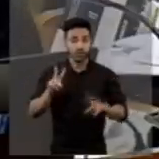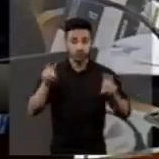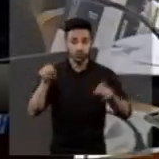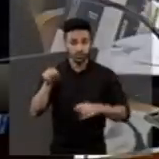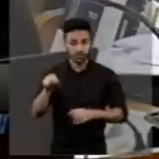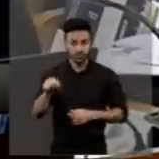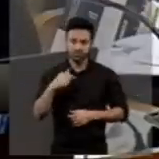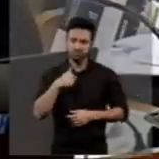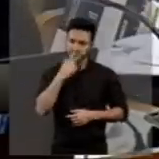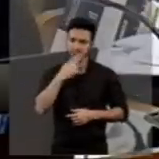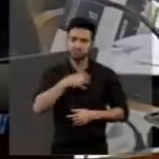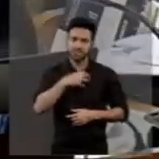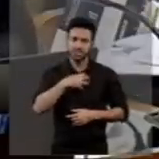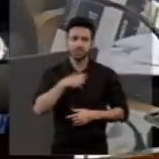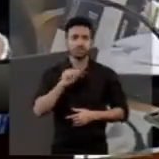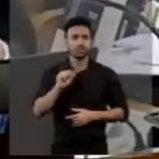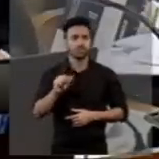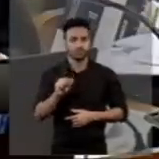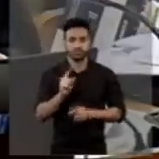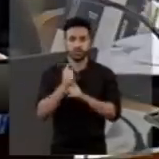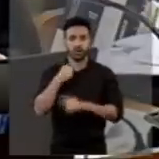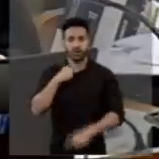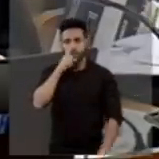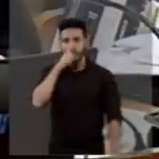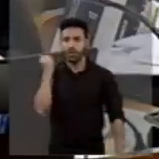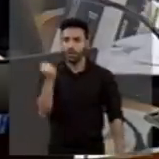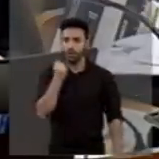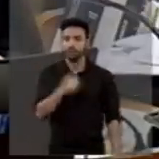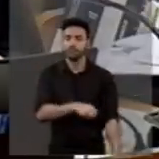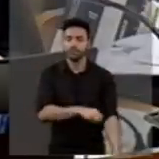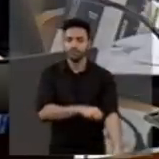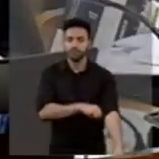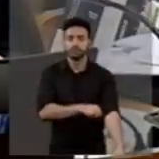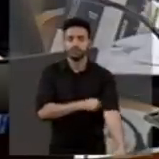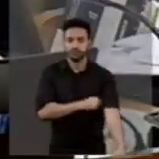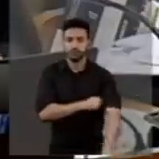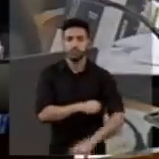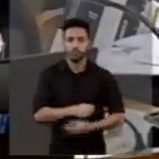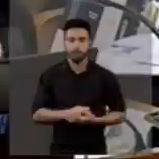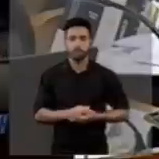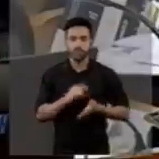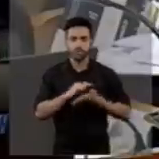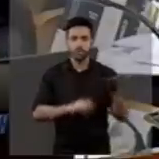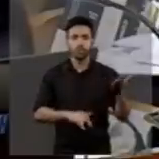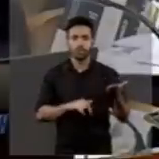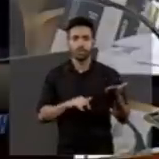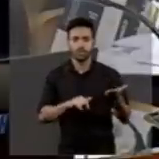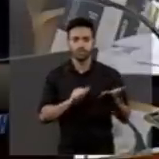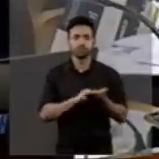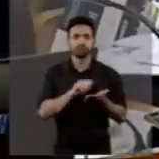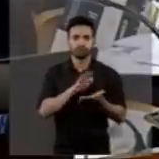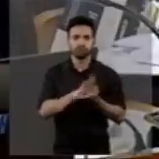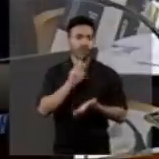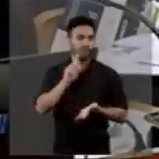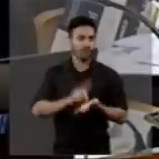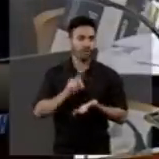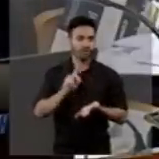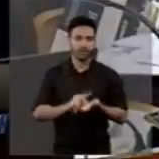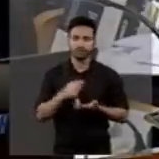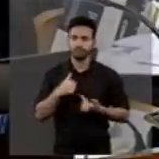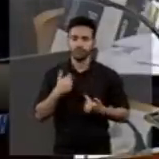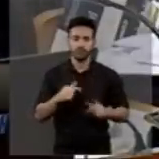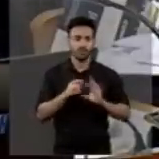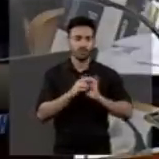isso me parece que a gravidade da sanção realmente aqui não permite